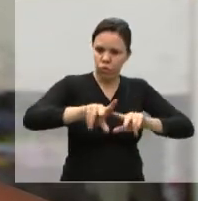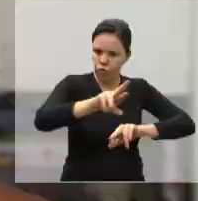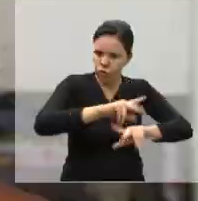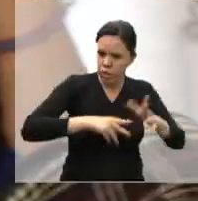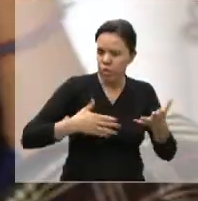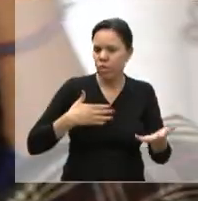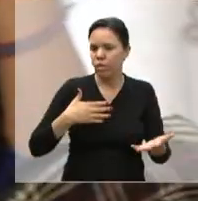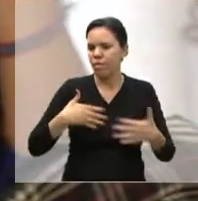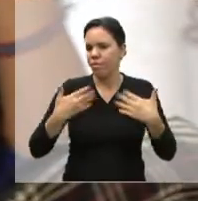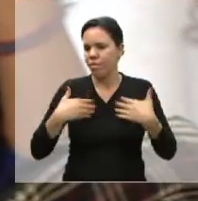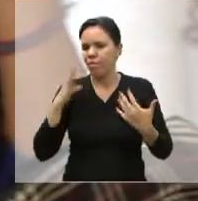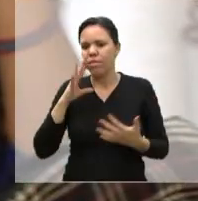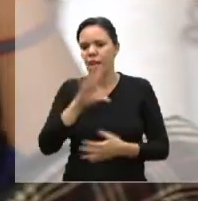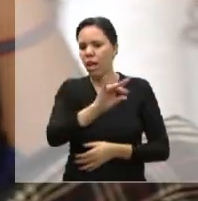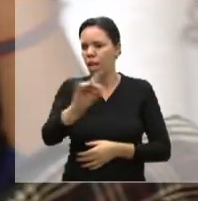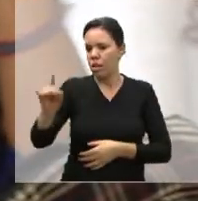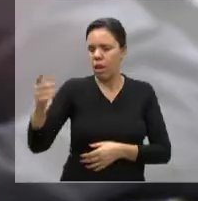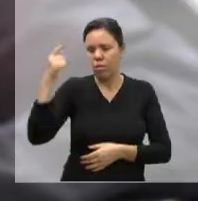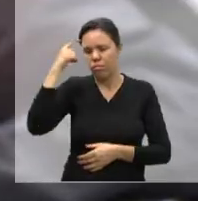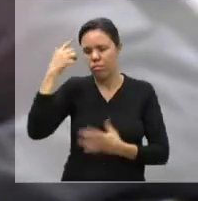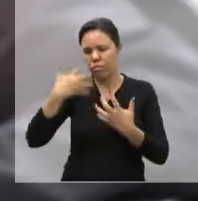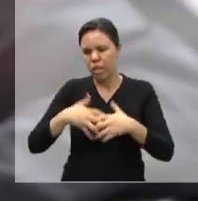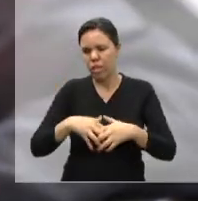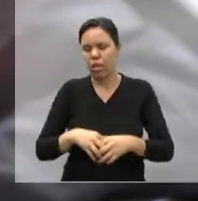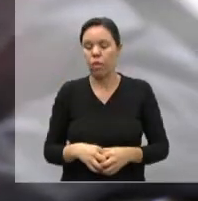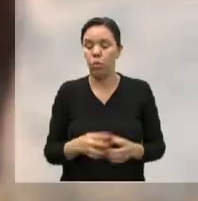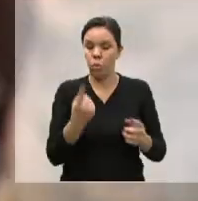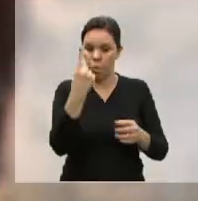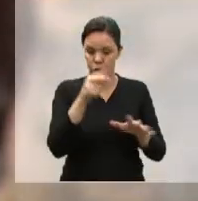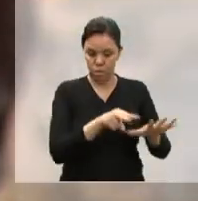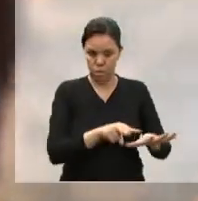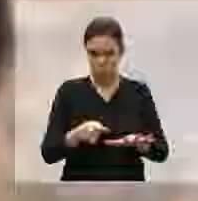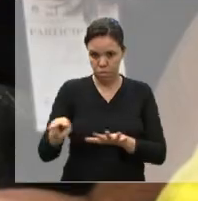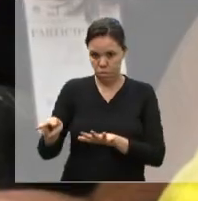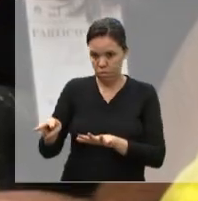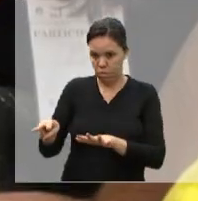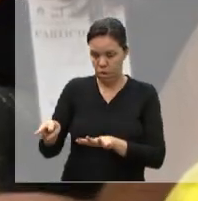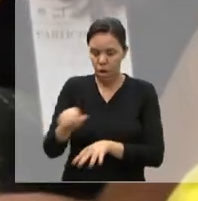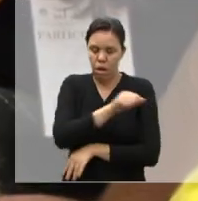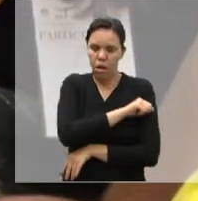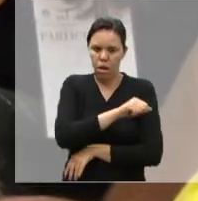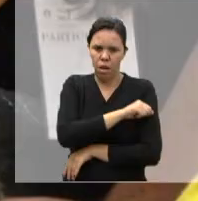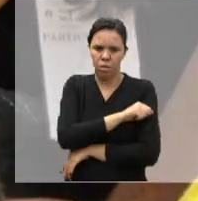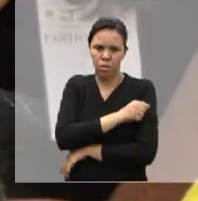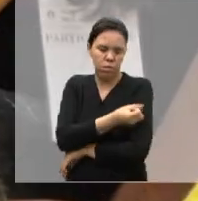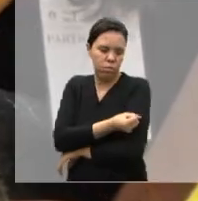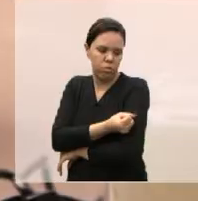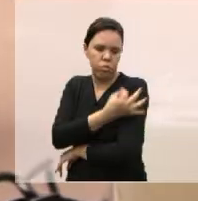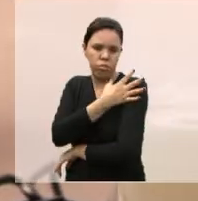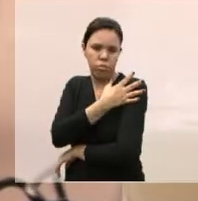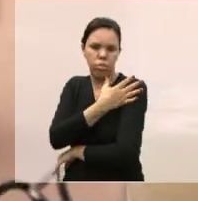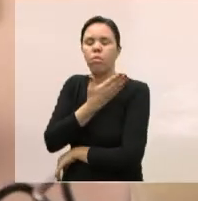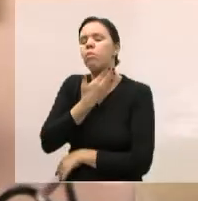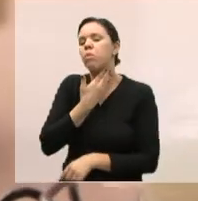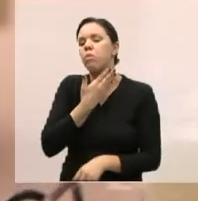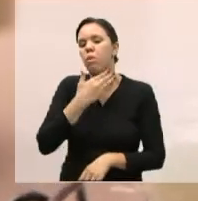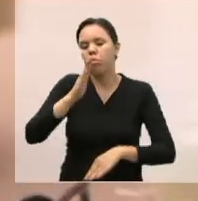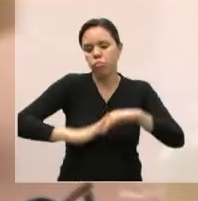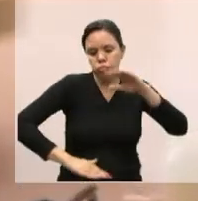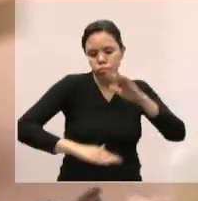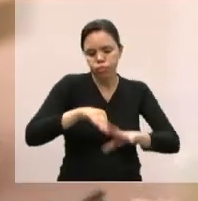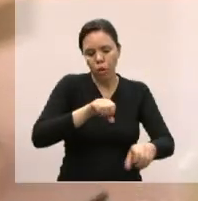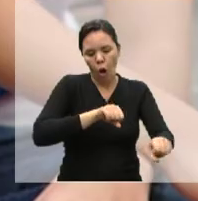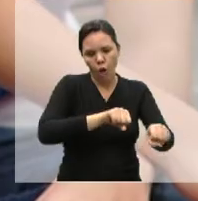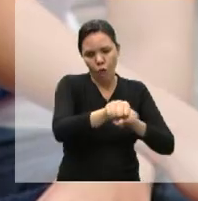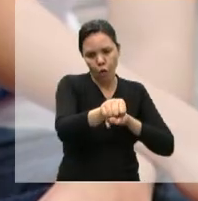uma pensa. Durante uma semana, alunas do ensino fundamental conversam com especialistas, visitam